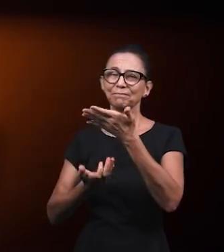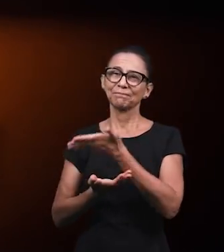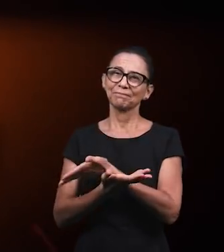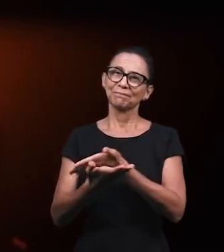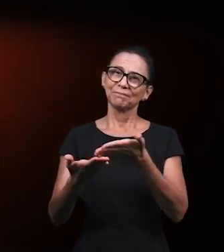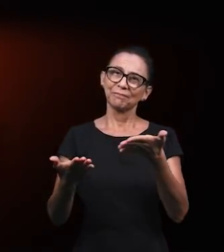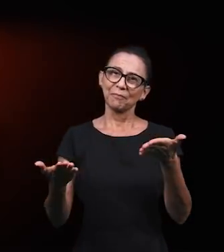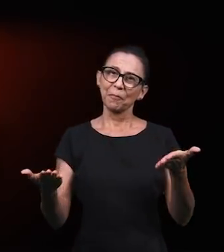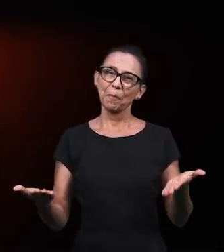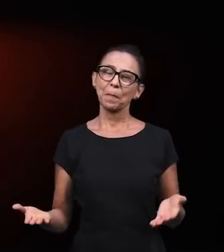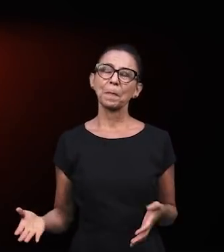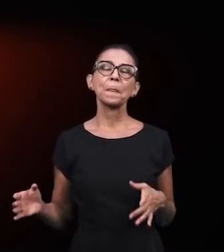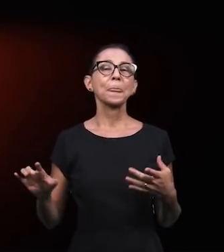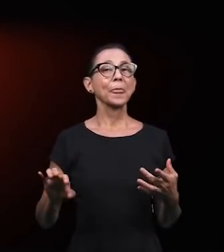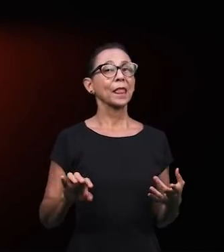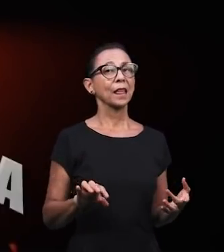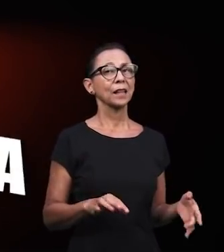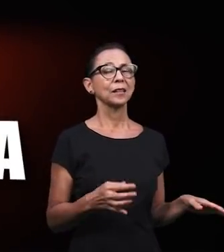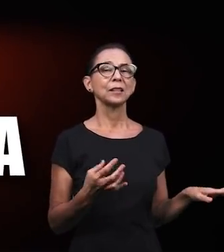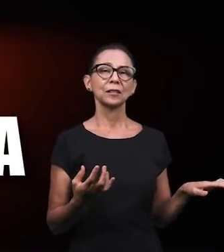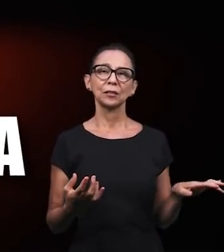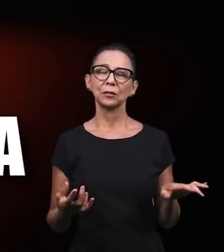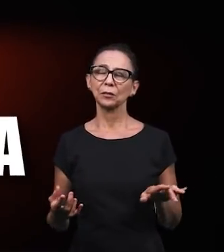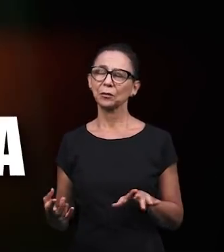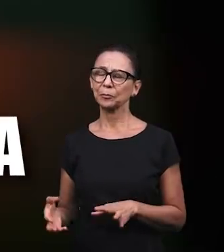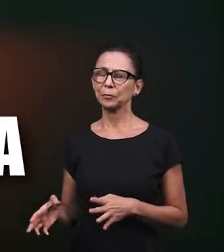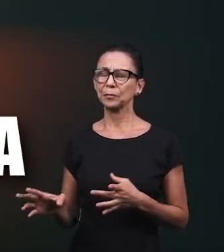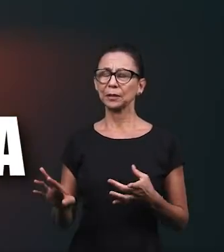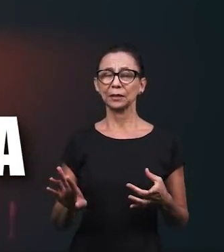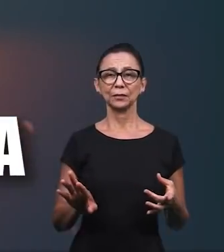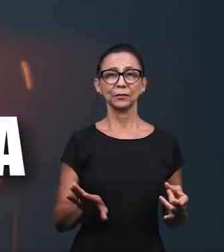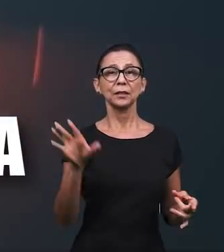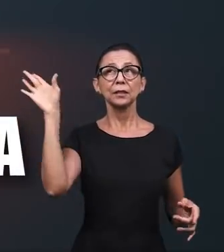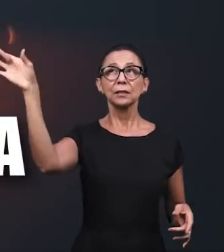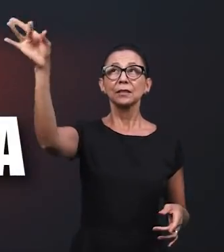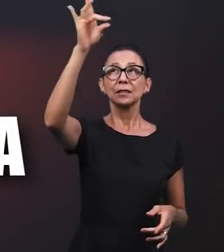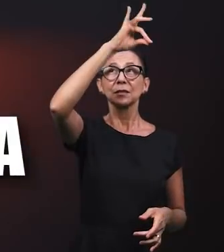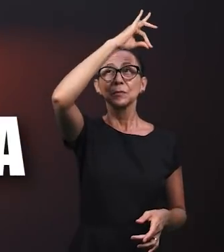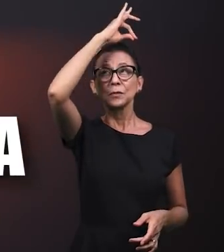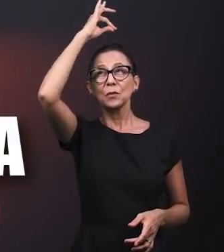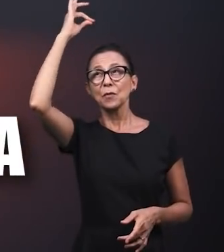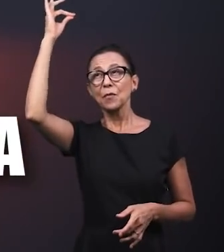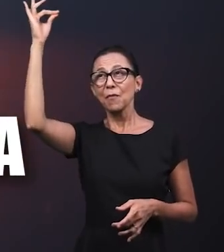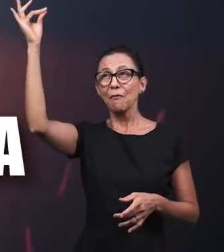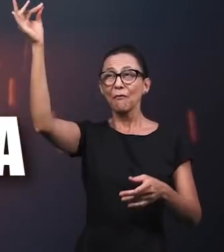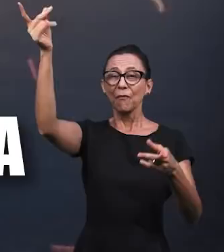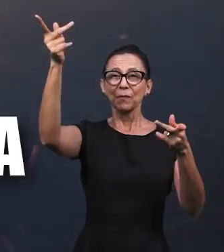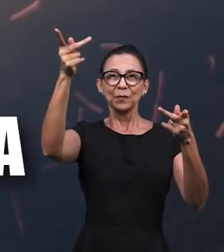Thank you.